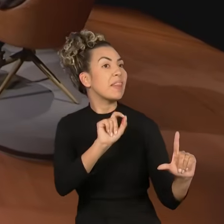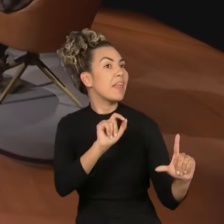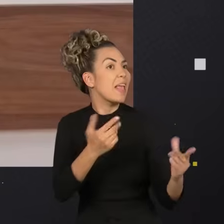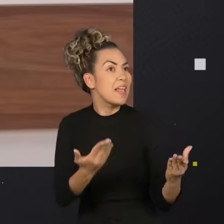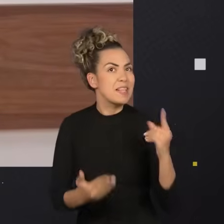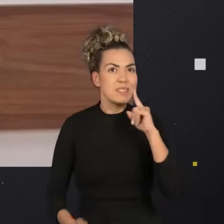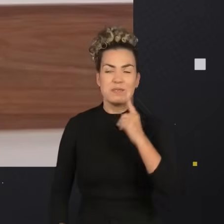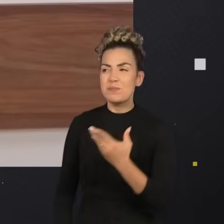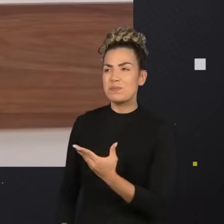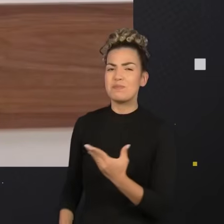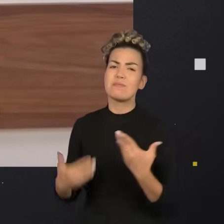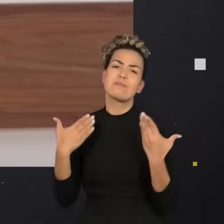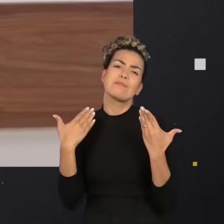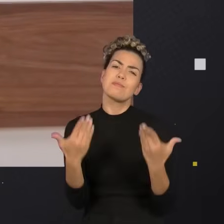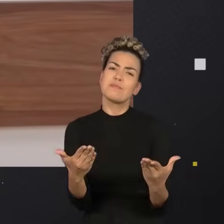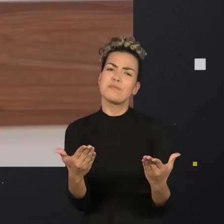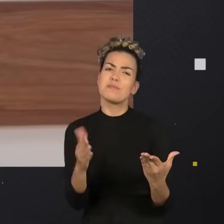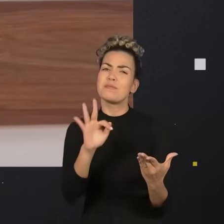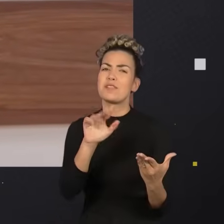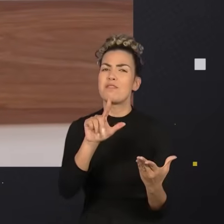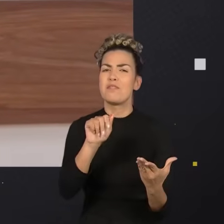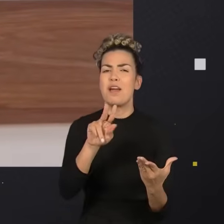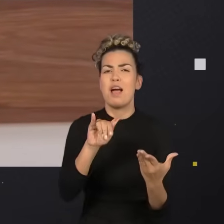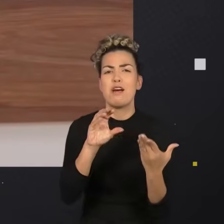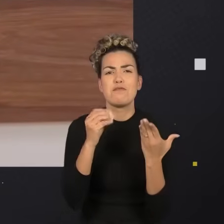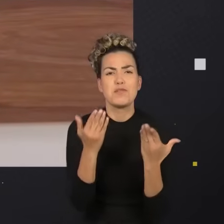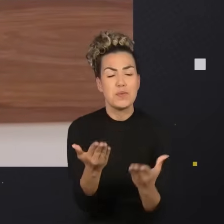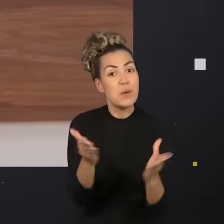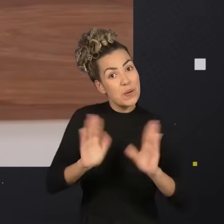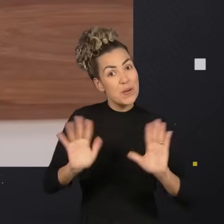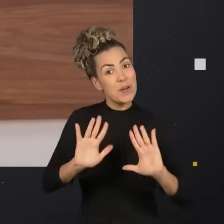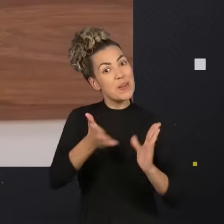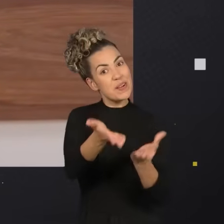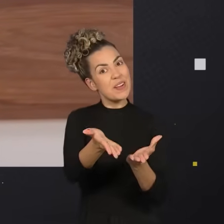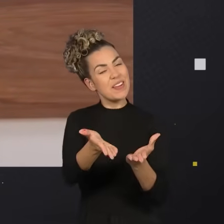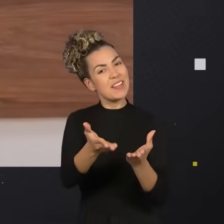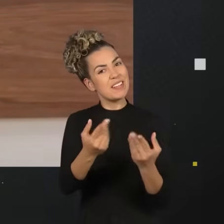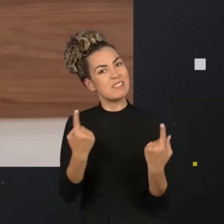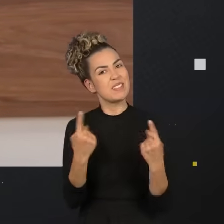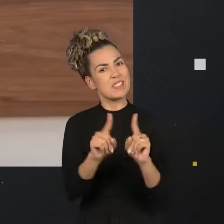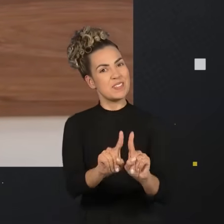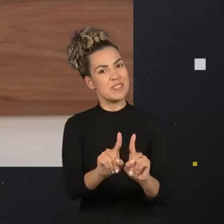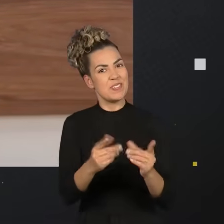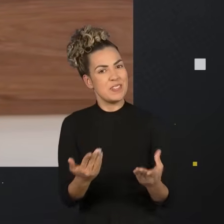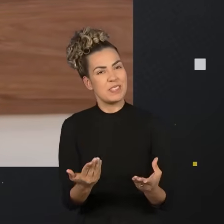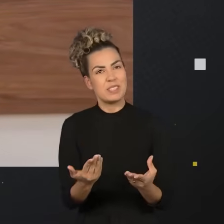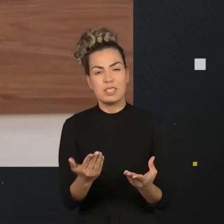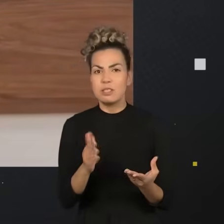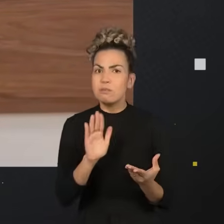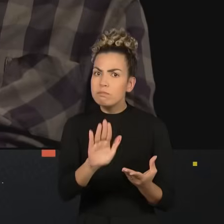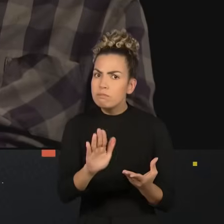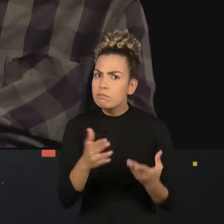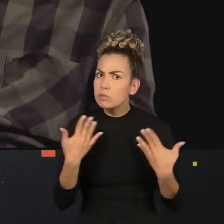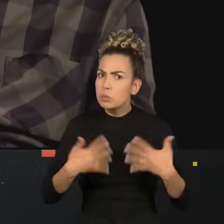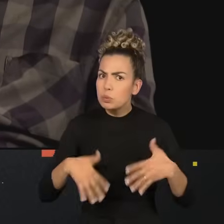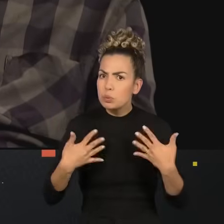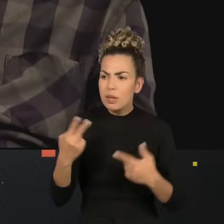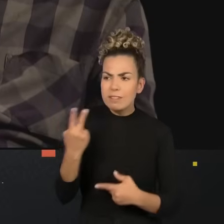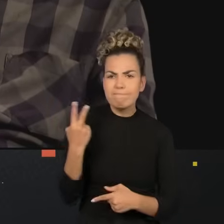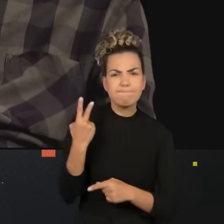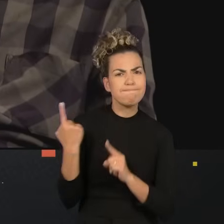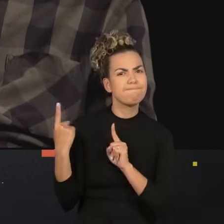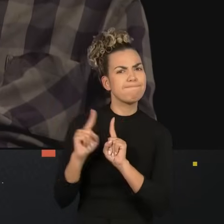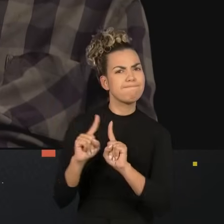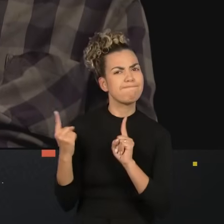Flávio de Souza. Oi, Flávio. Olá, pessoal do Persona. O Flávio de Souza faz muito parte da minha vida. Ele